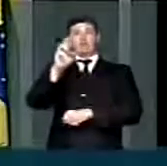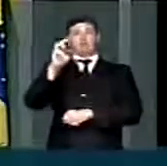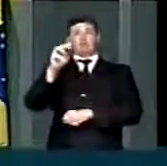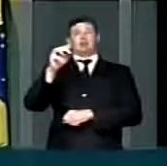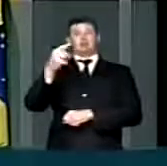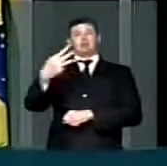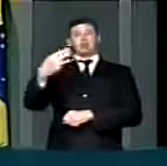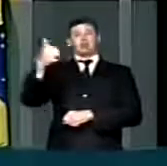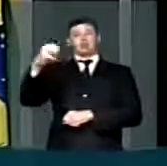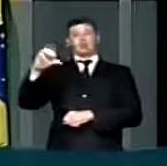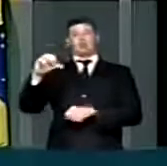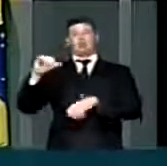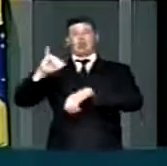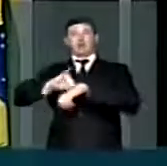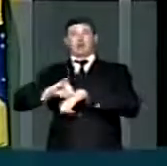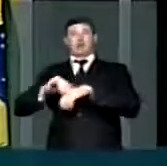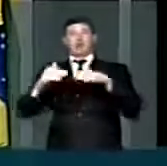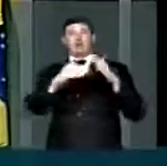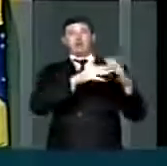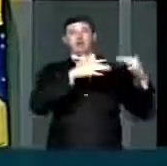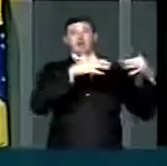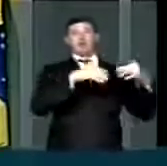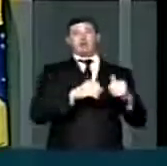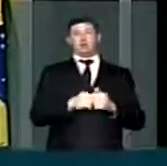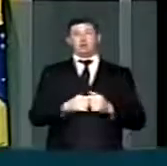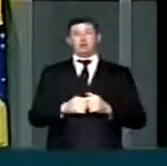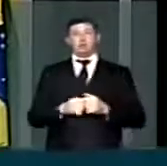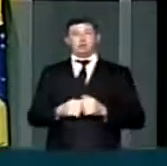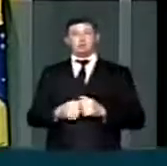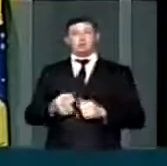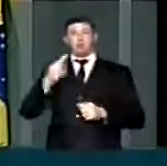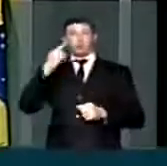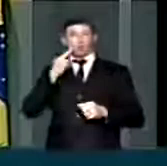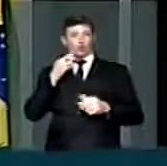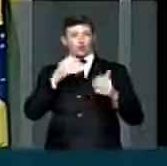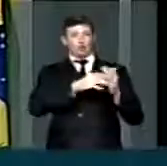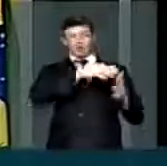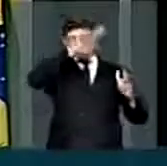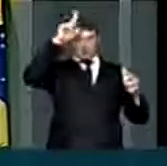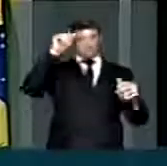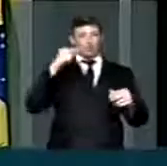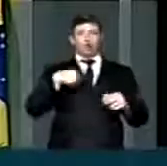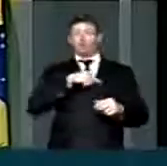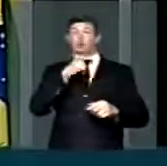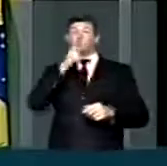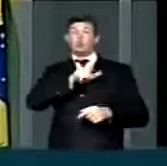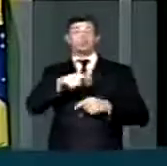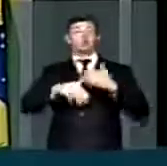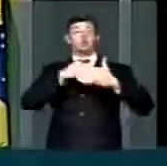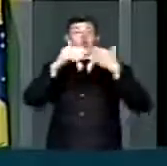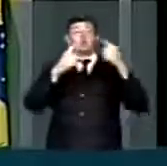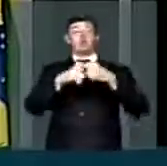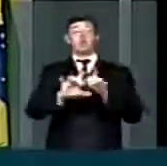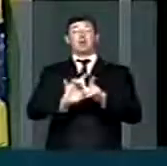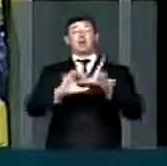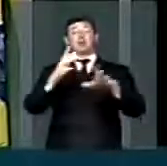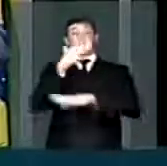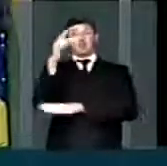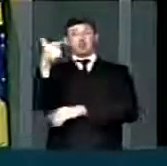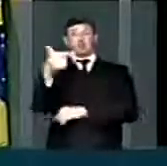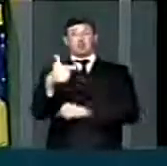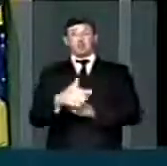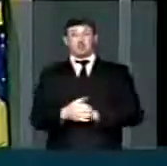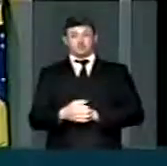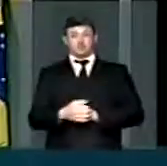Porto Velho a Manaus. Não conseguimos sair de onde estamos, porque não há licenciamento ambiental.